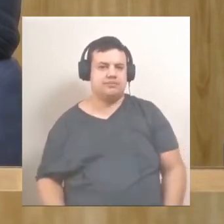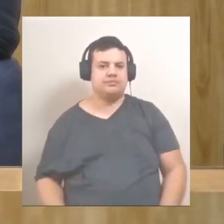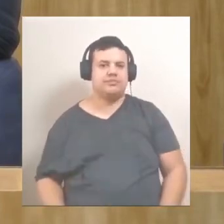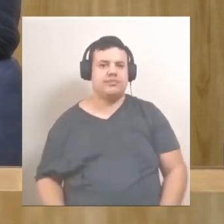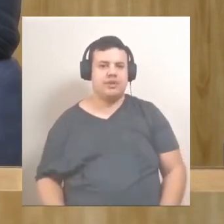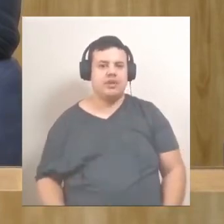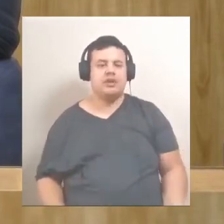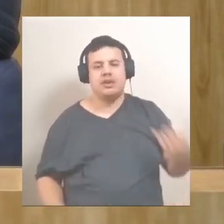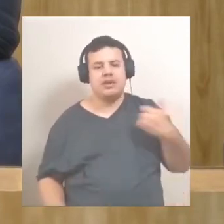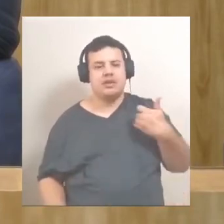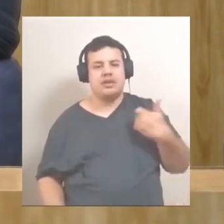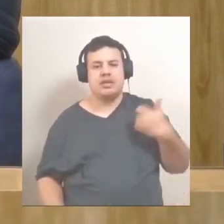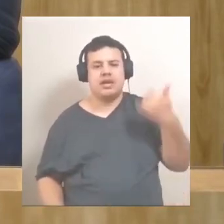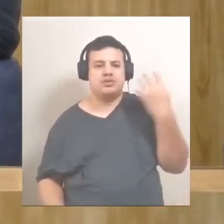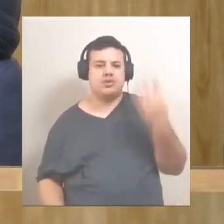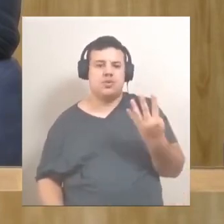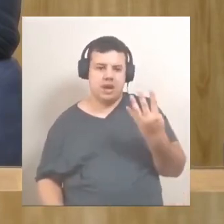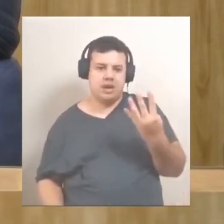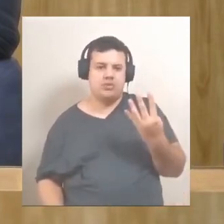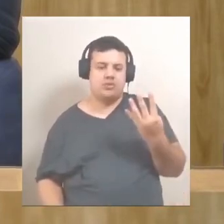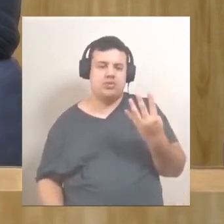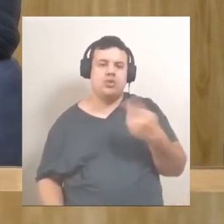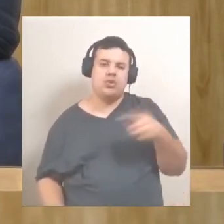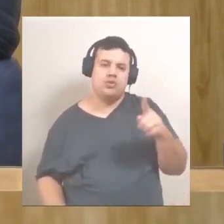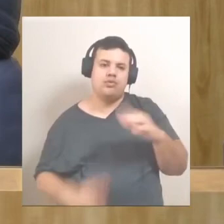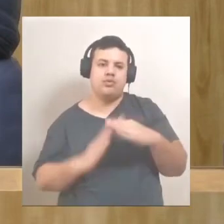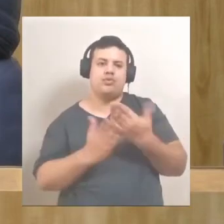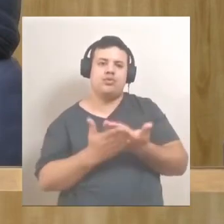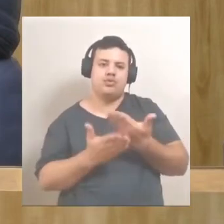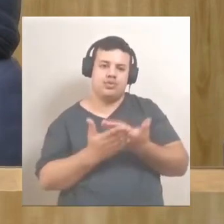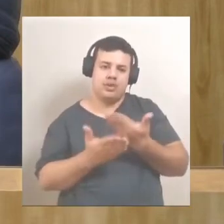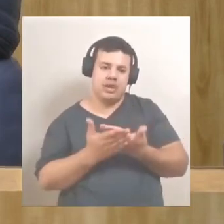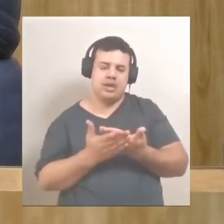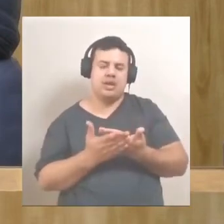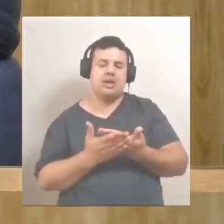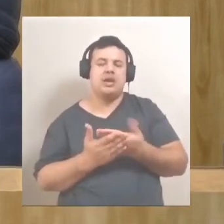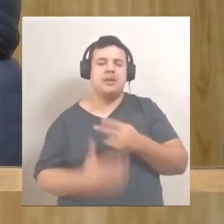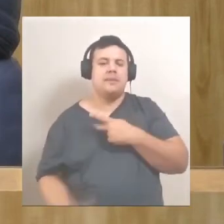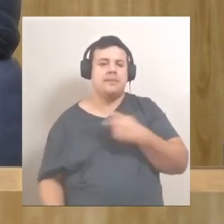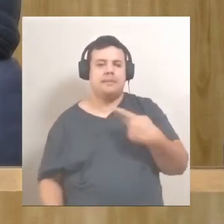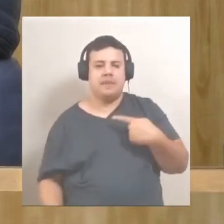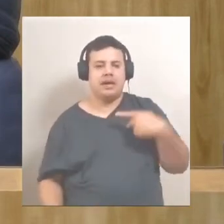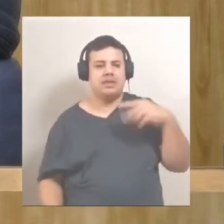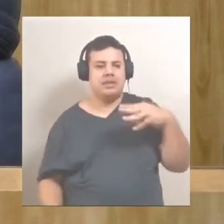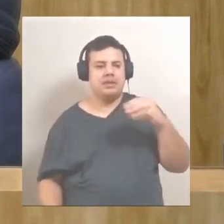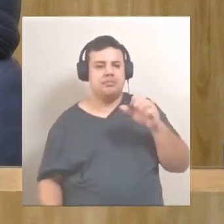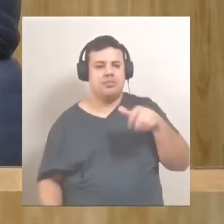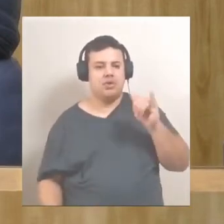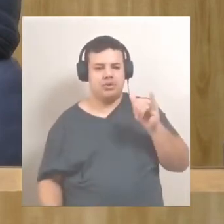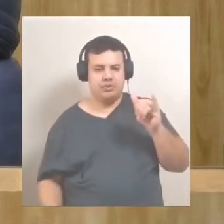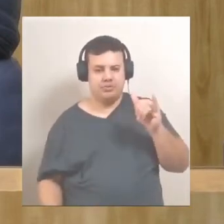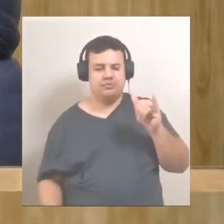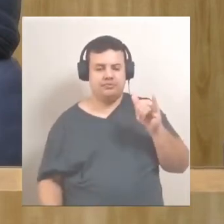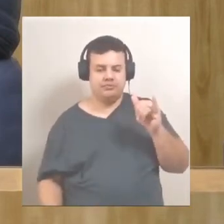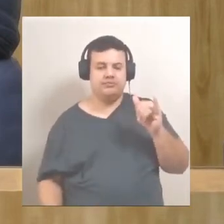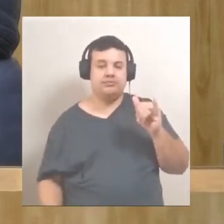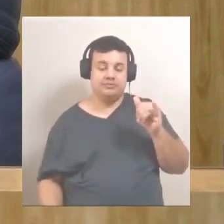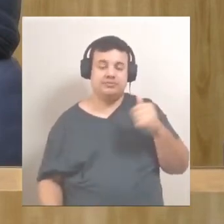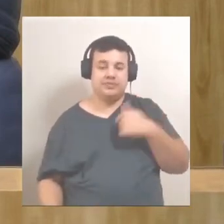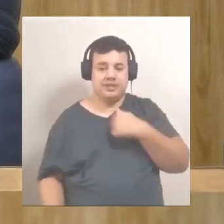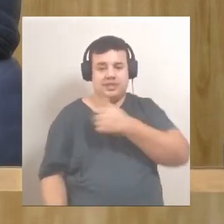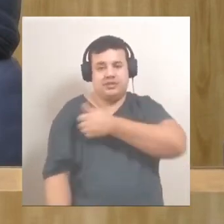aos 4 anos de idade, eu fui estudar no Colégio Padre Moy. Jardim da Infância. Olha que coisa